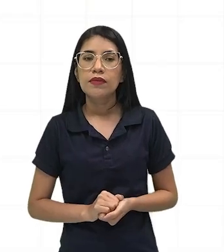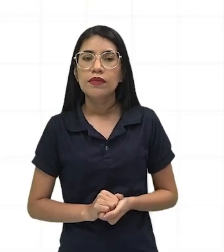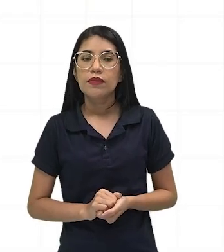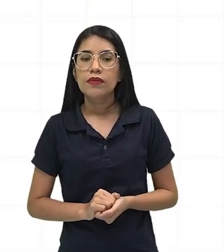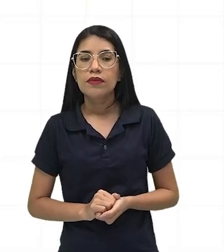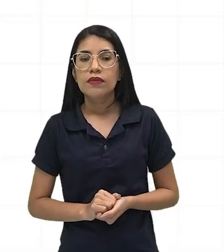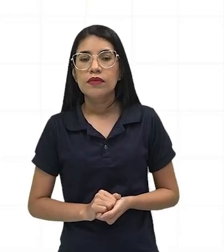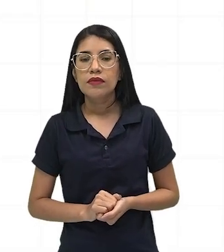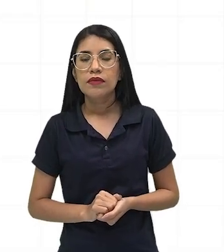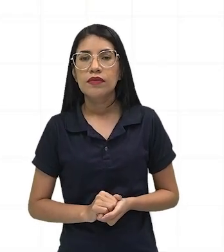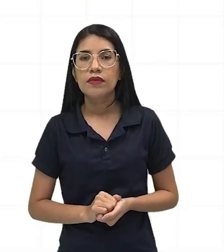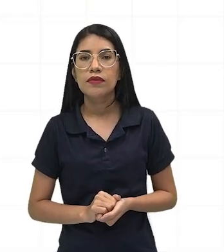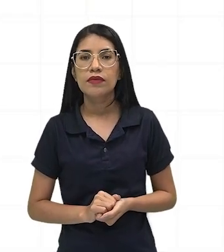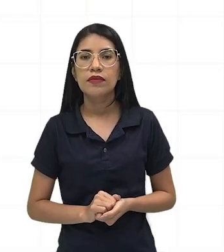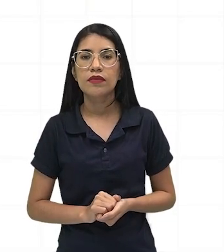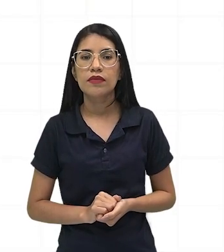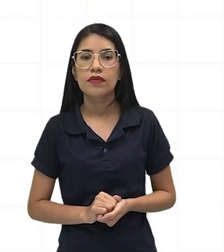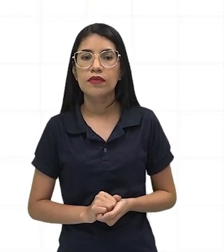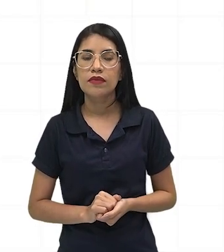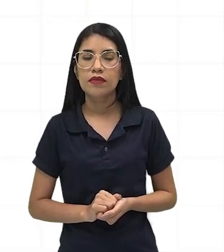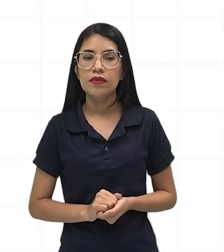é sempre.